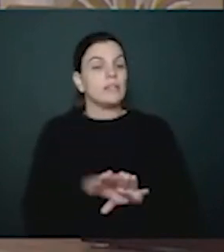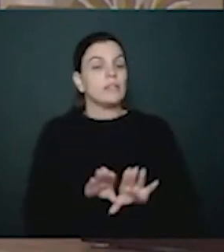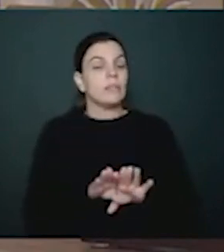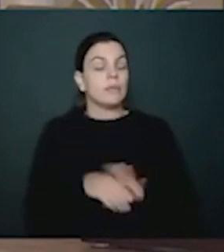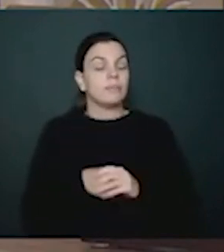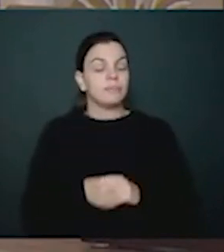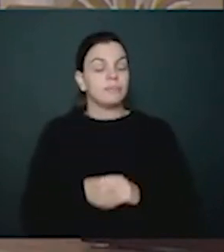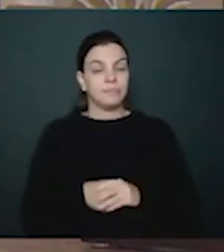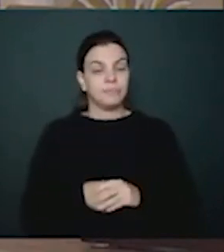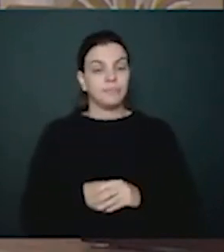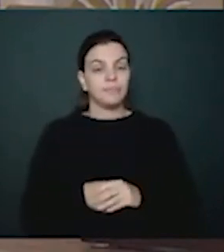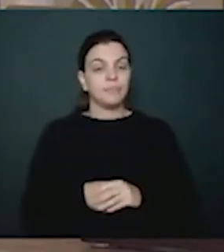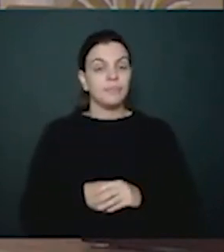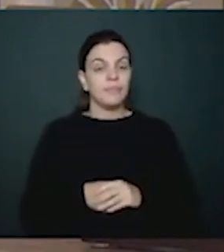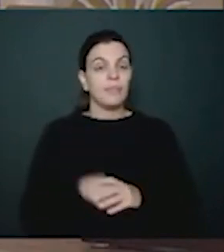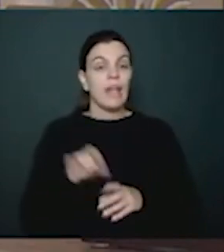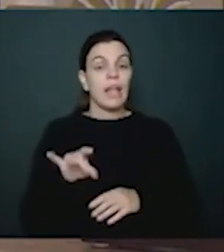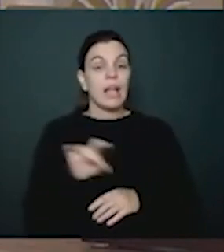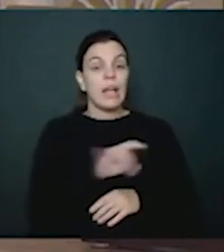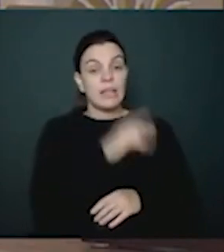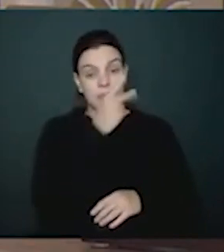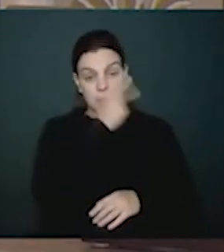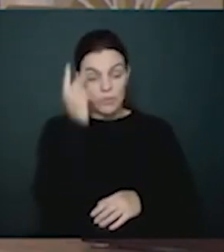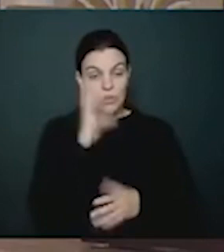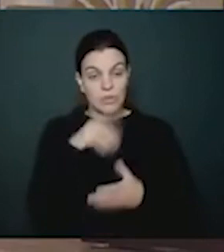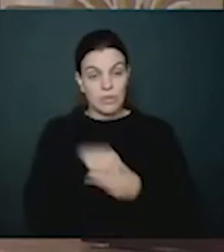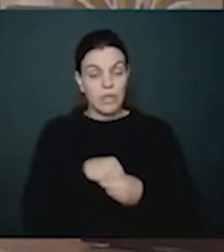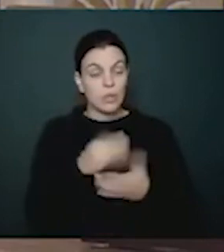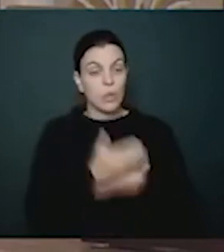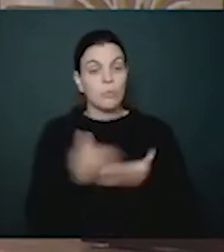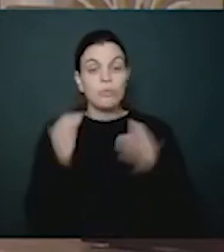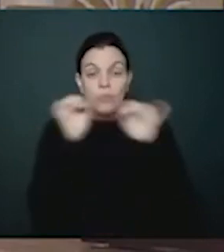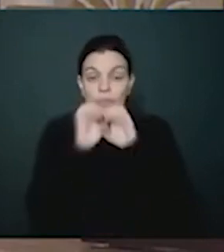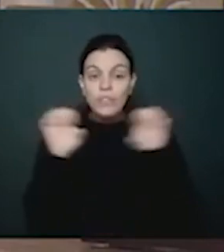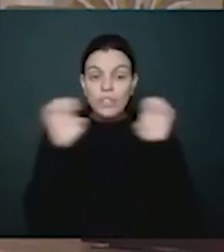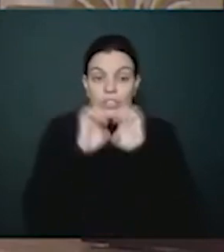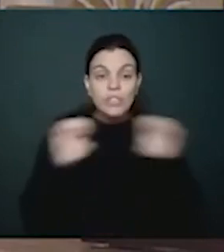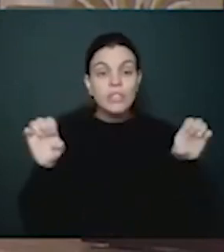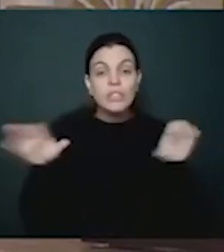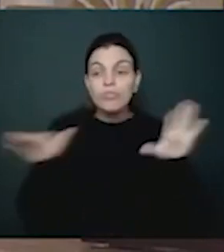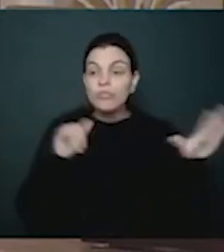precioso trabalho de evangelização, movimentando toda a comunidade e atraindo a